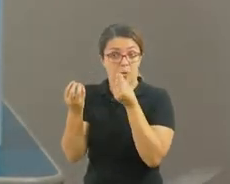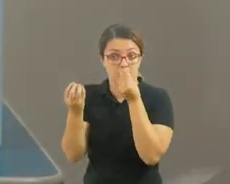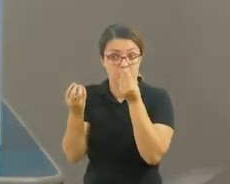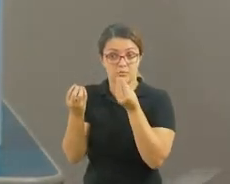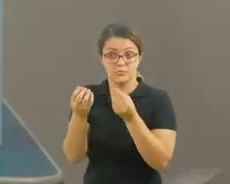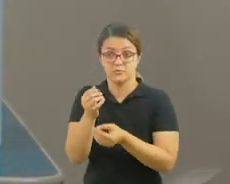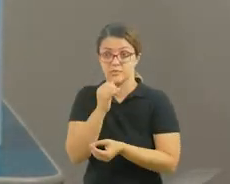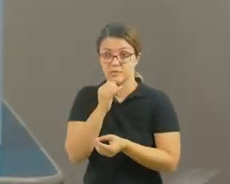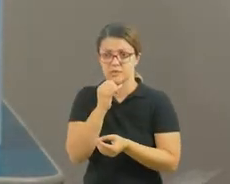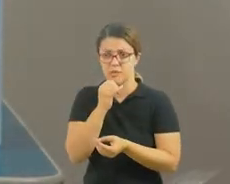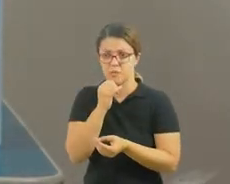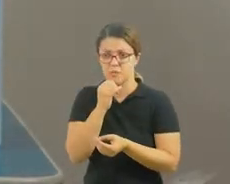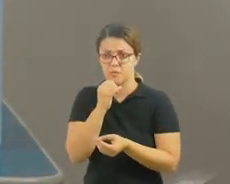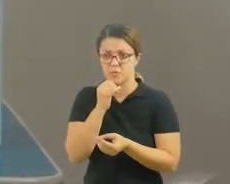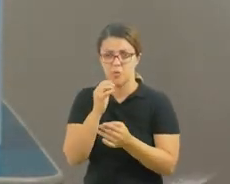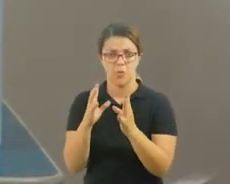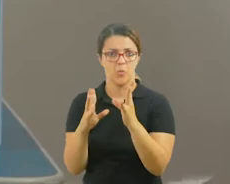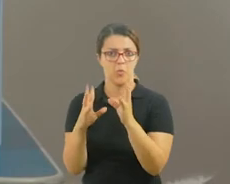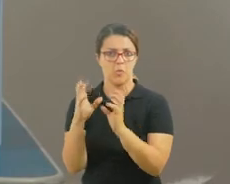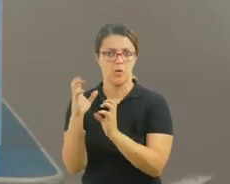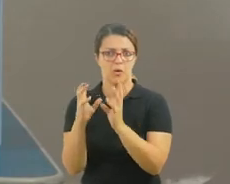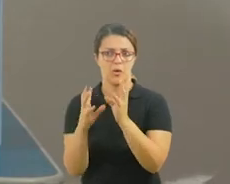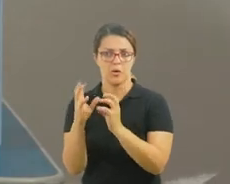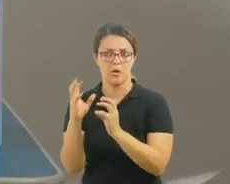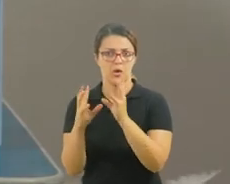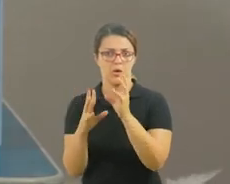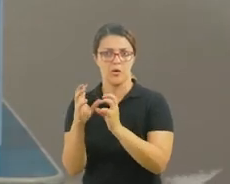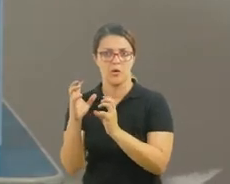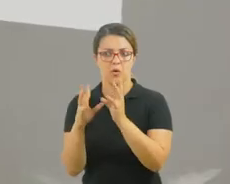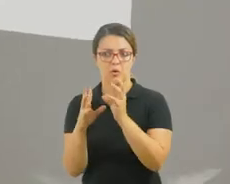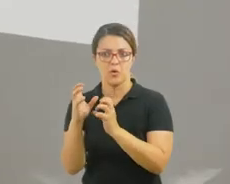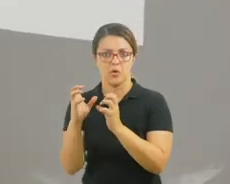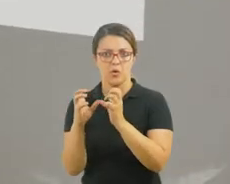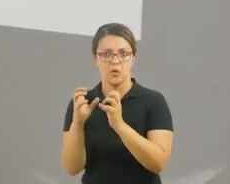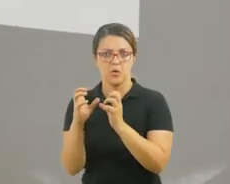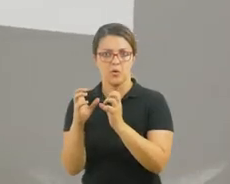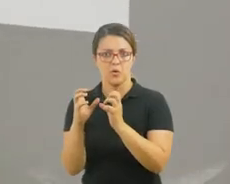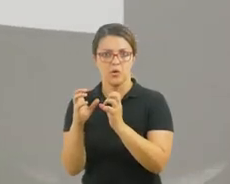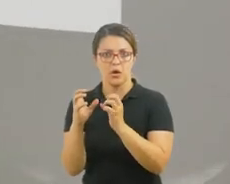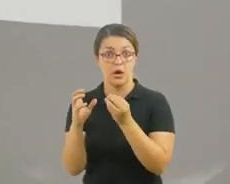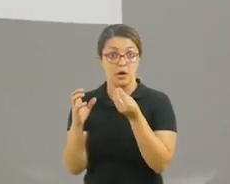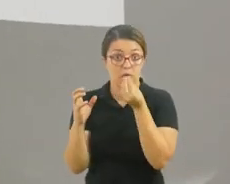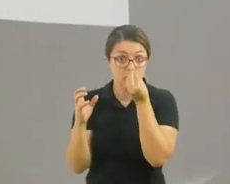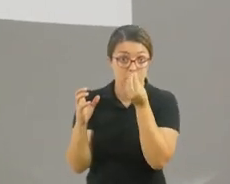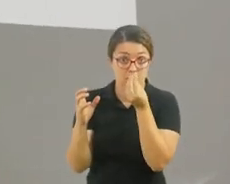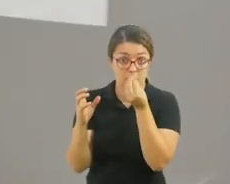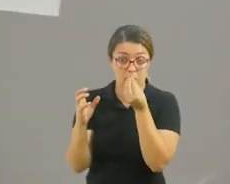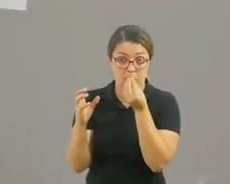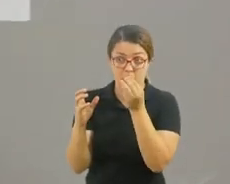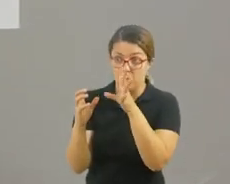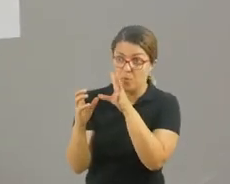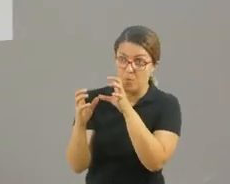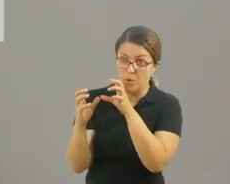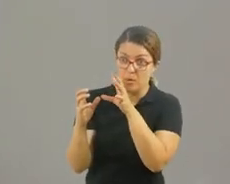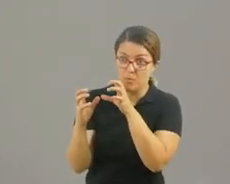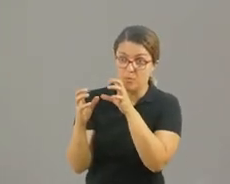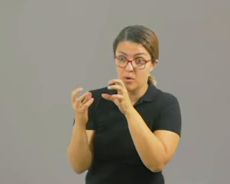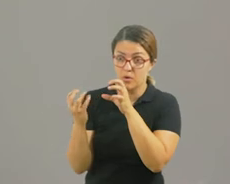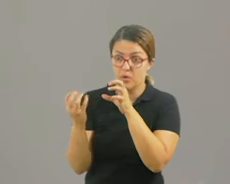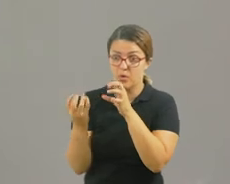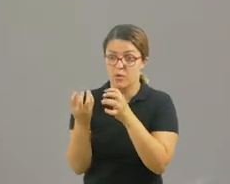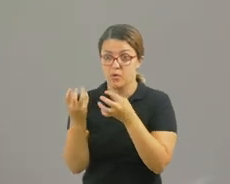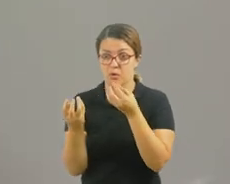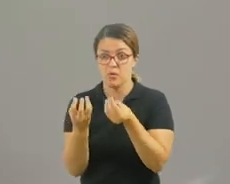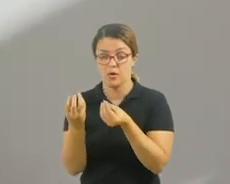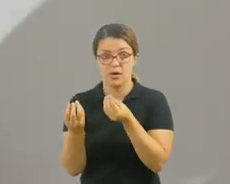Trouxe aqui um exemplo. Brigou a rosa com o cravo, que se